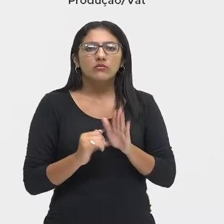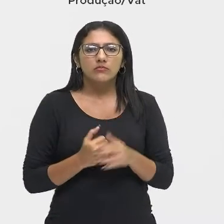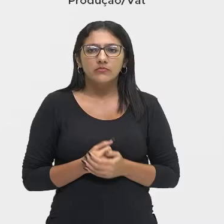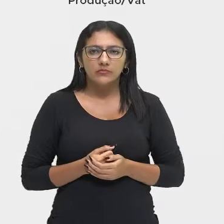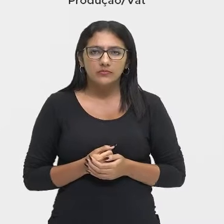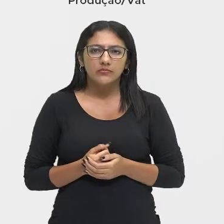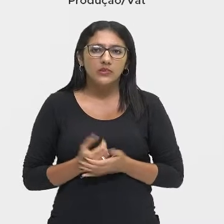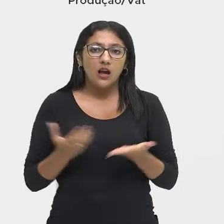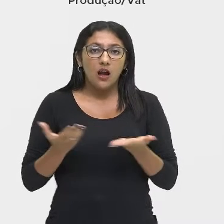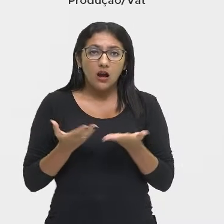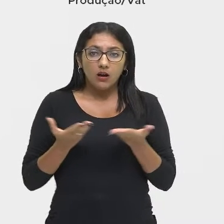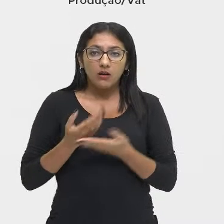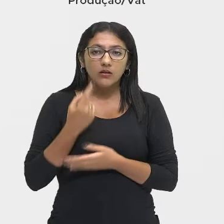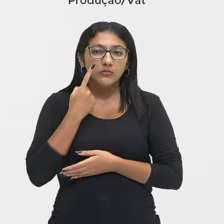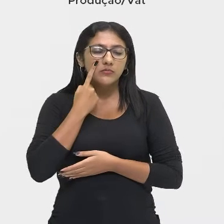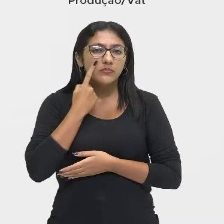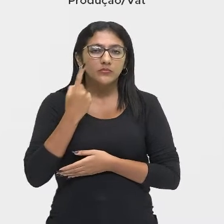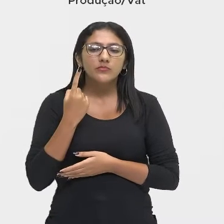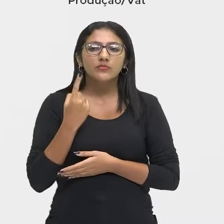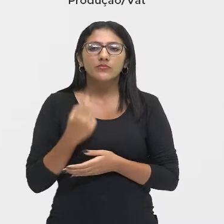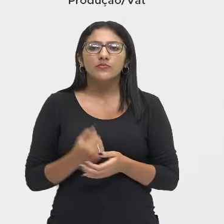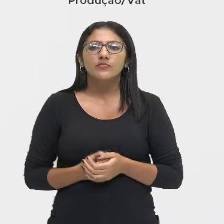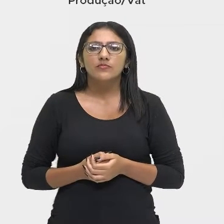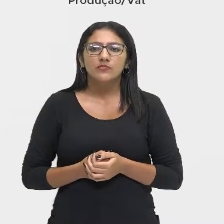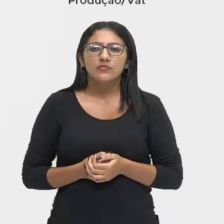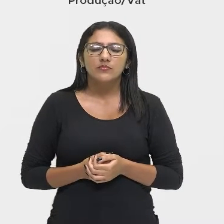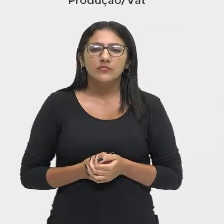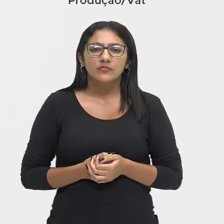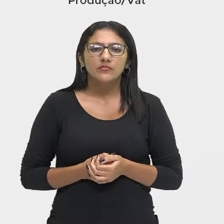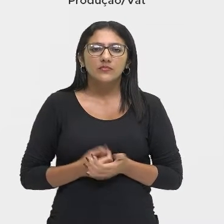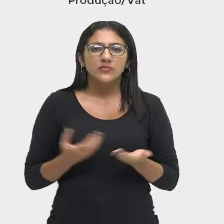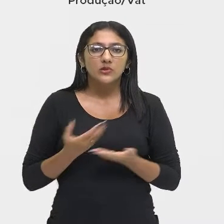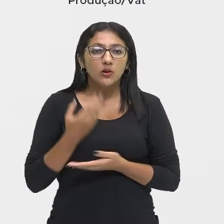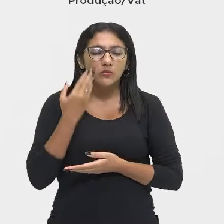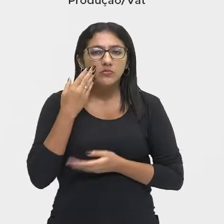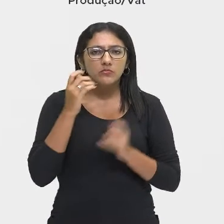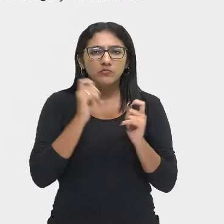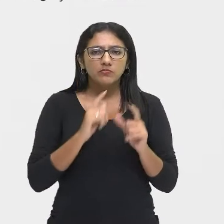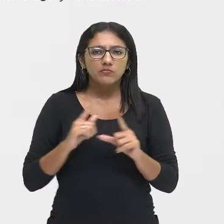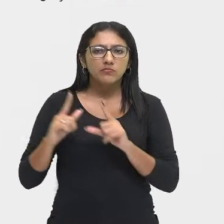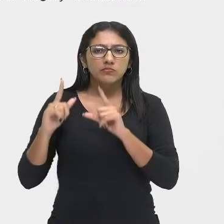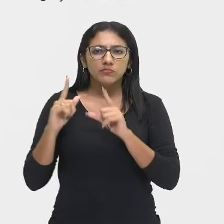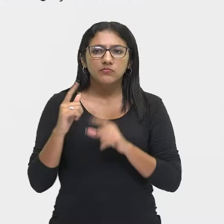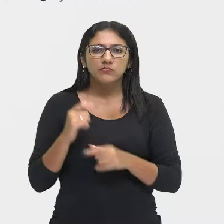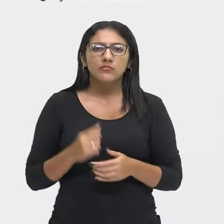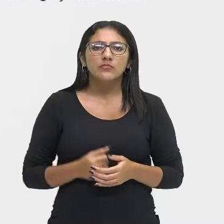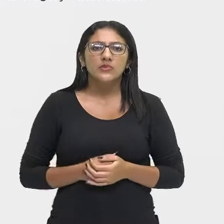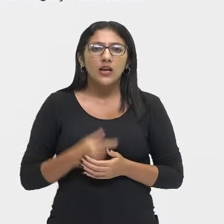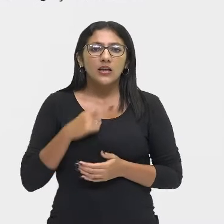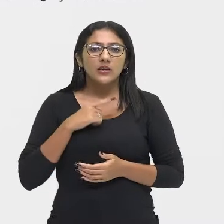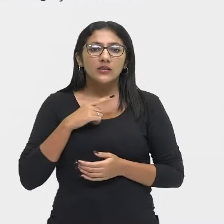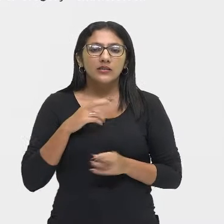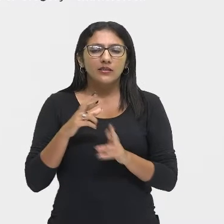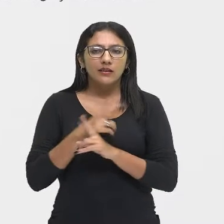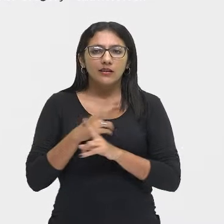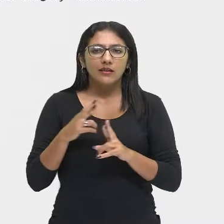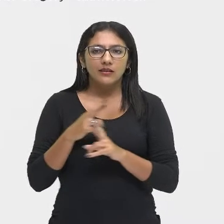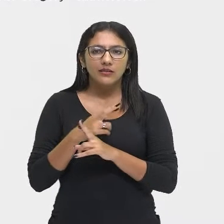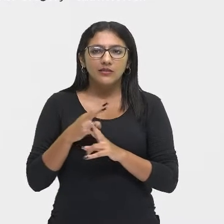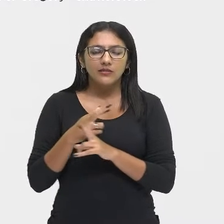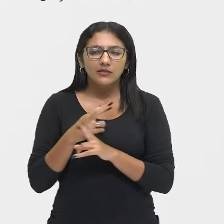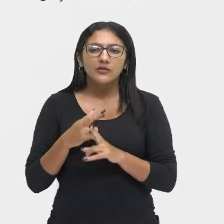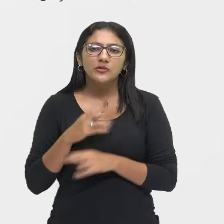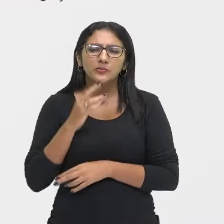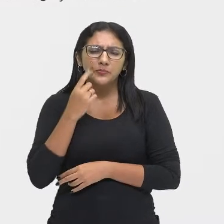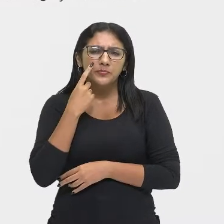ver, olha essa próxima cartela, que tem um GIF interessante.